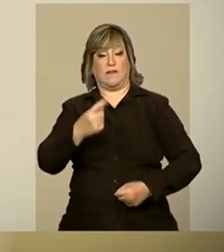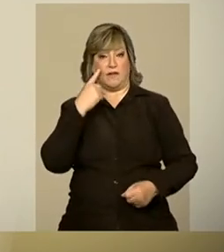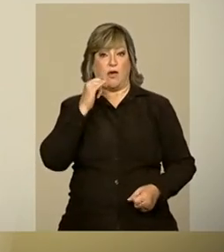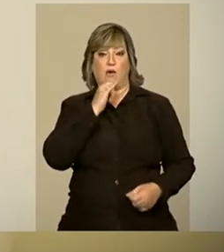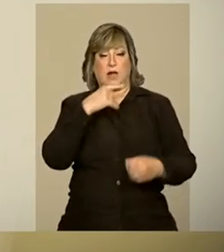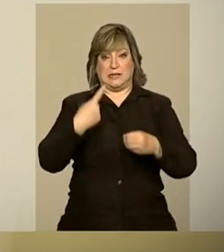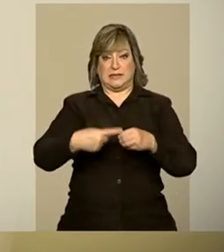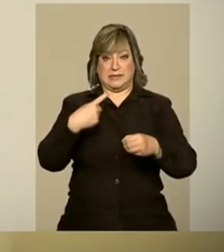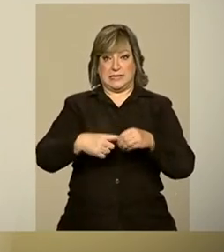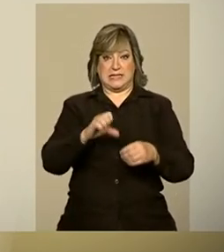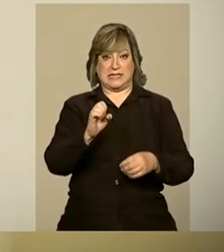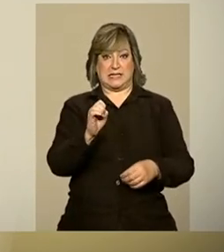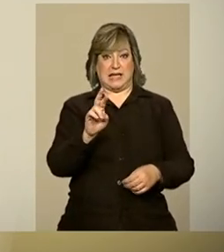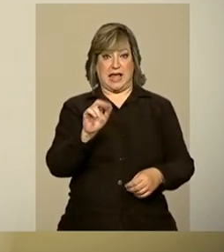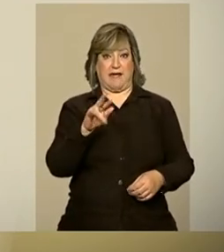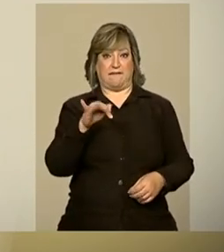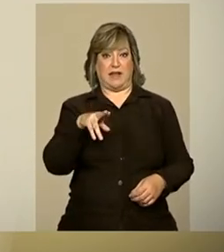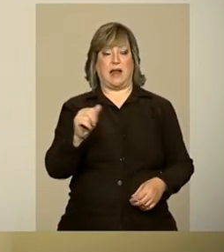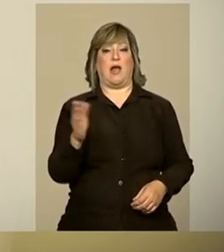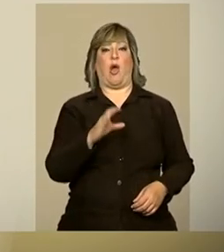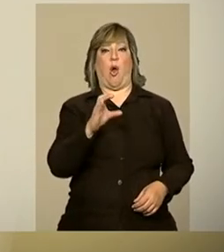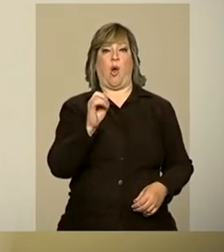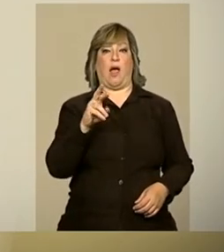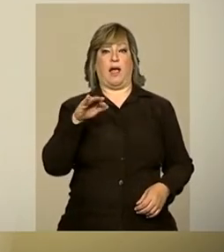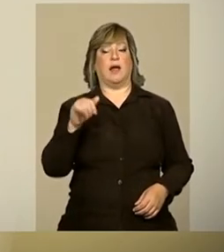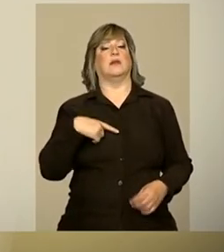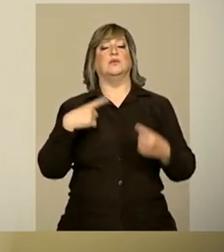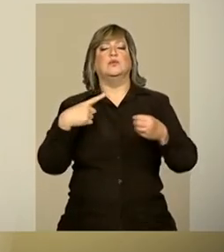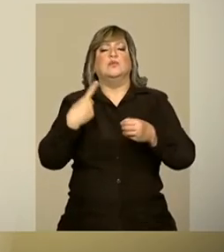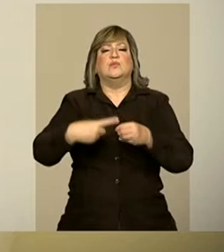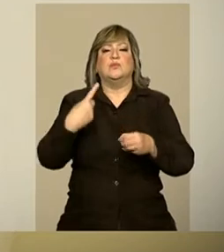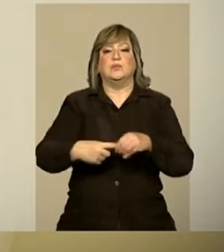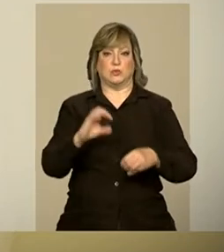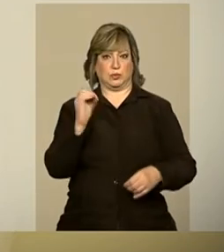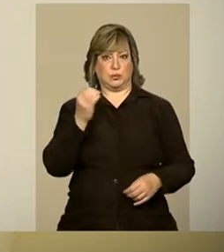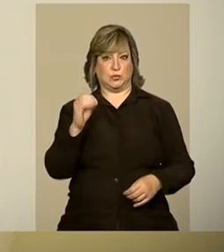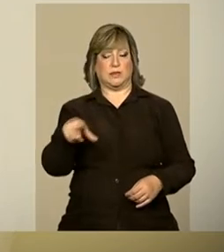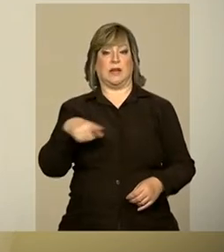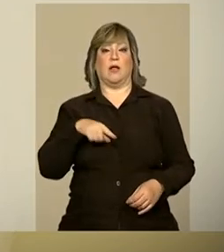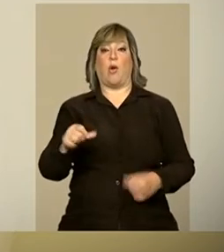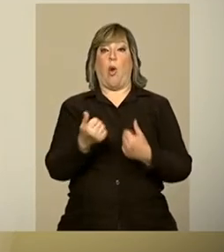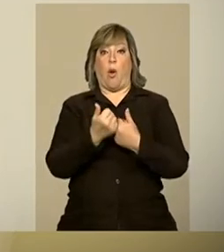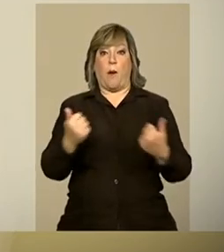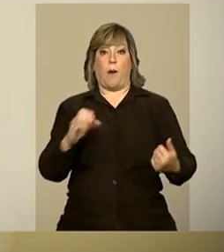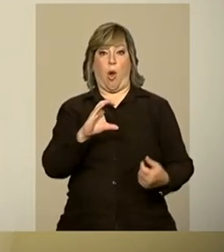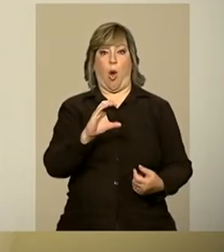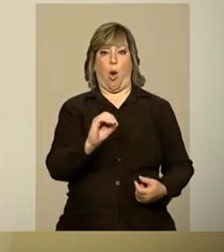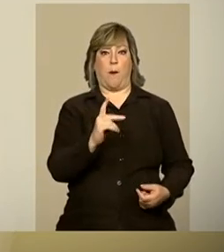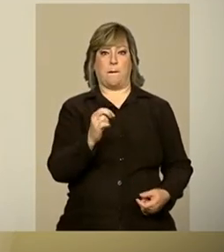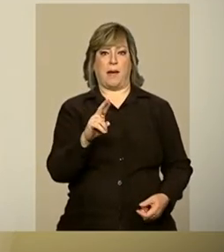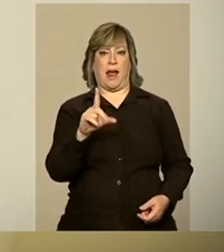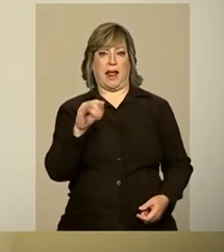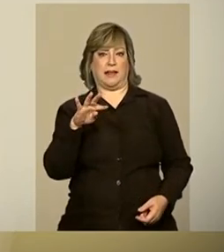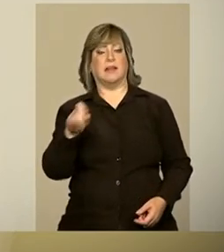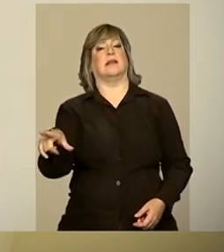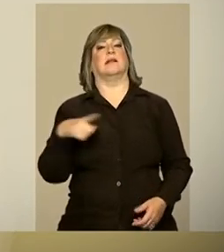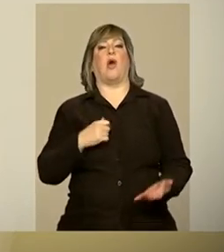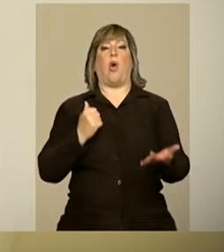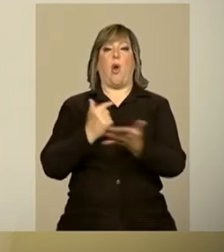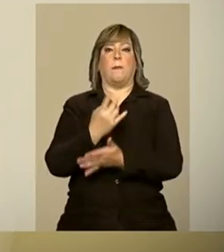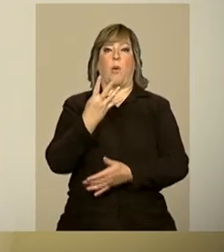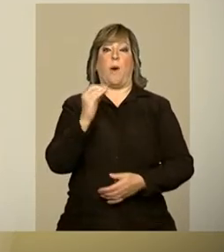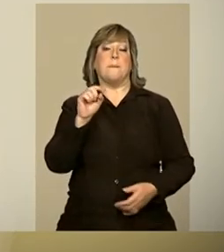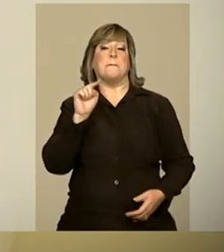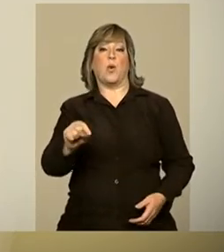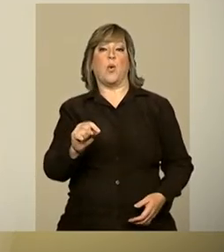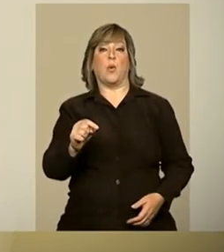Serafina Correia, cidade no interior do Rio Grande do Sul. A cooperativa Cooperlat compra 40 mil litros de